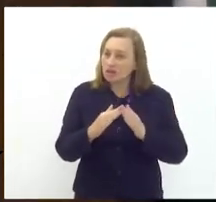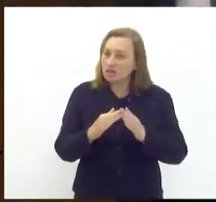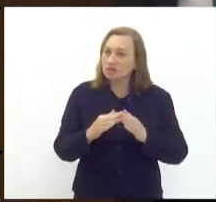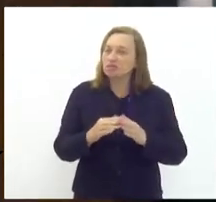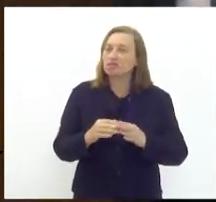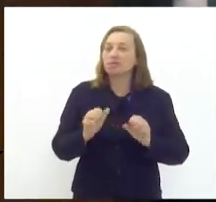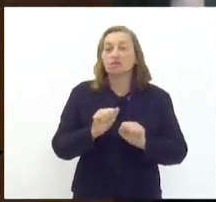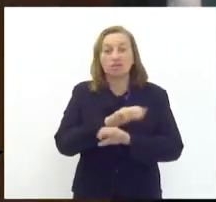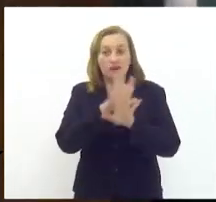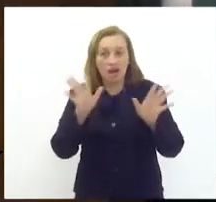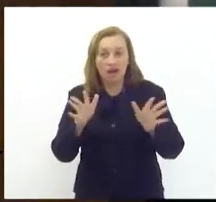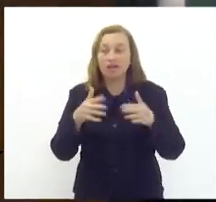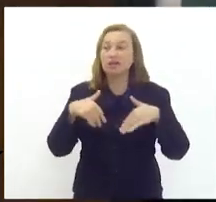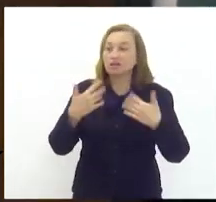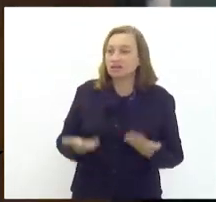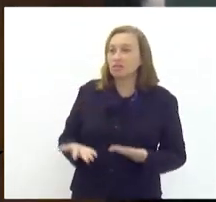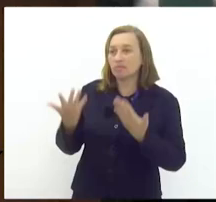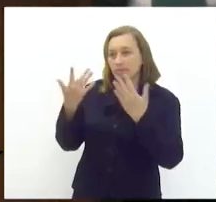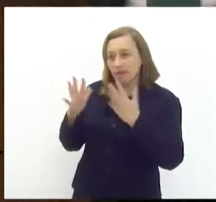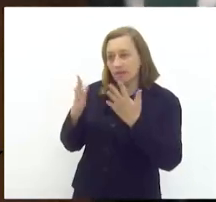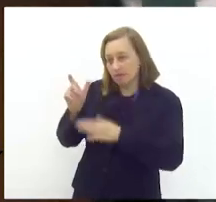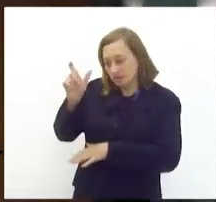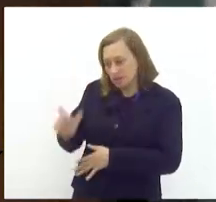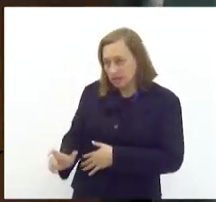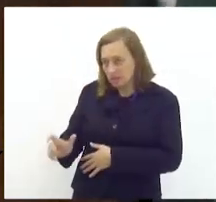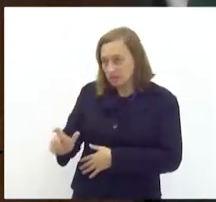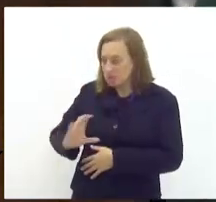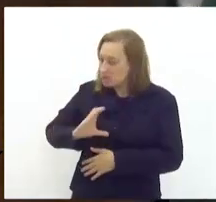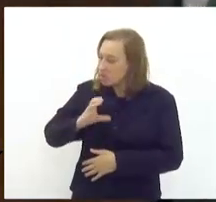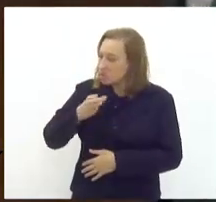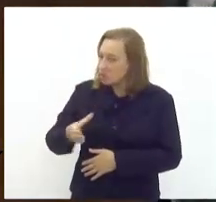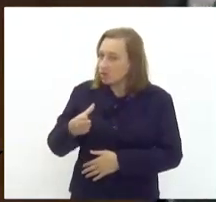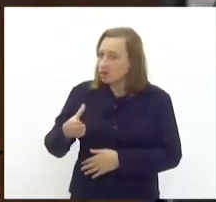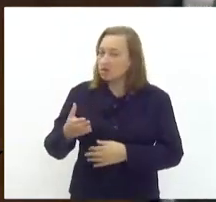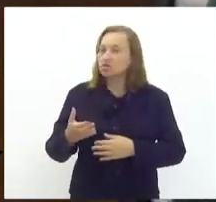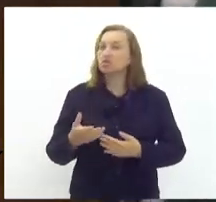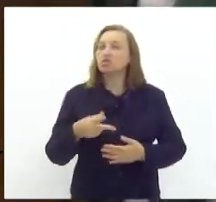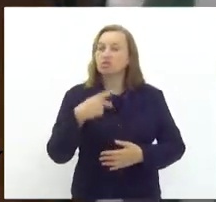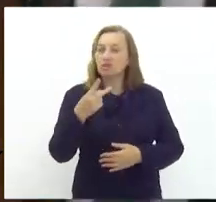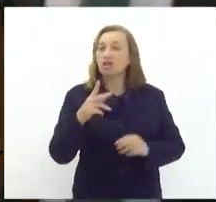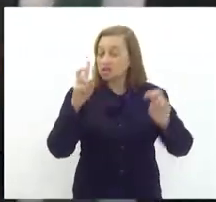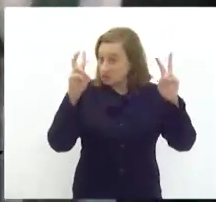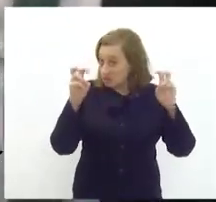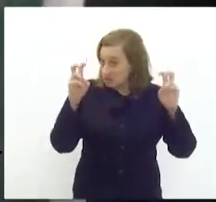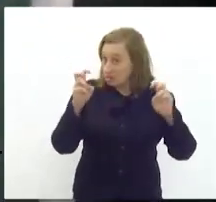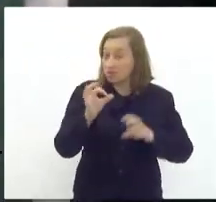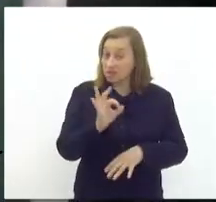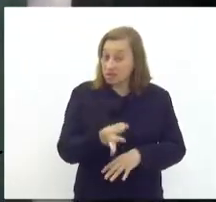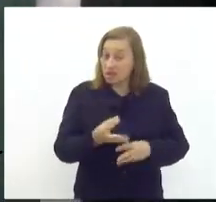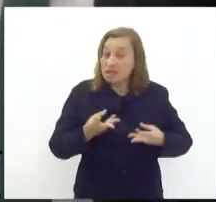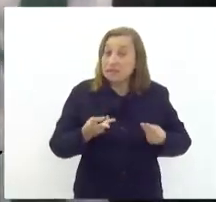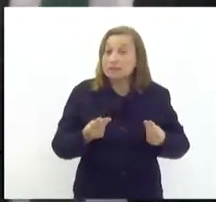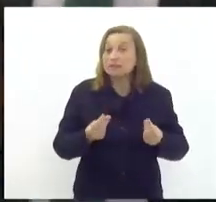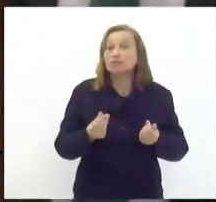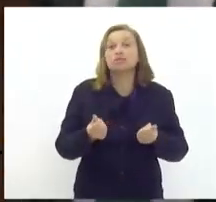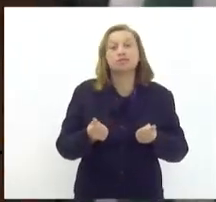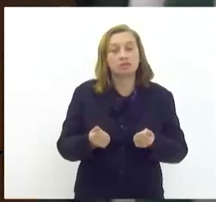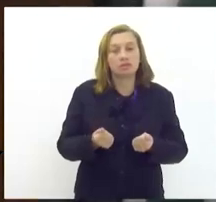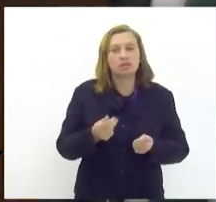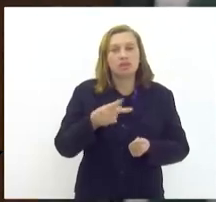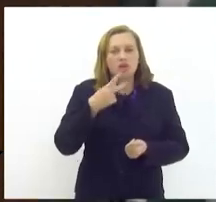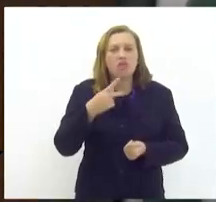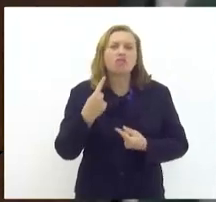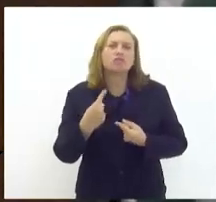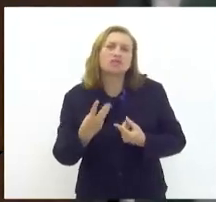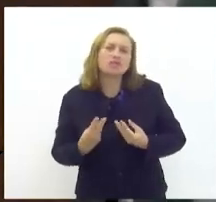contundente então parabenizar você meu irmão pela sua coragem de abordar um tema de certa forma sensível e eu falo